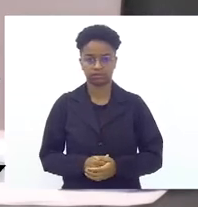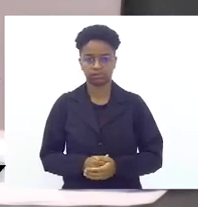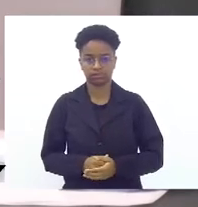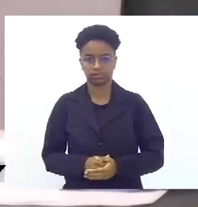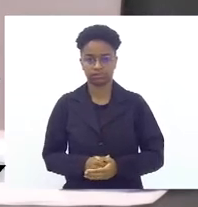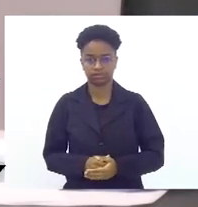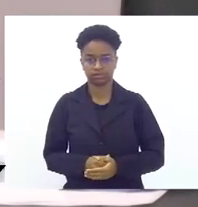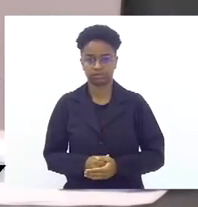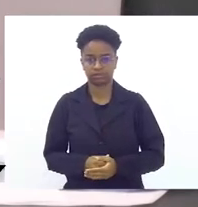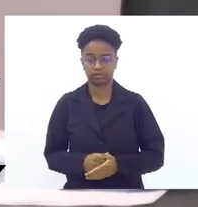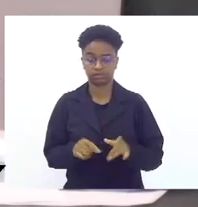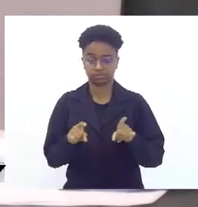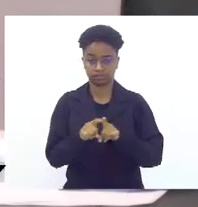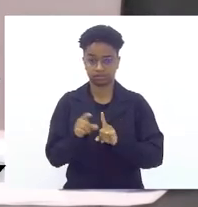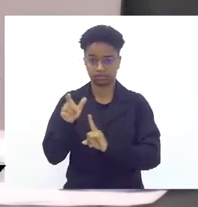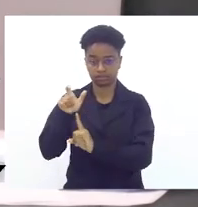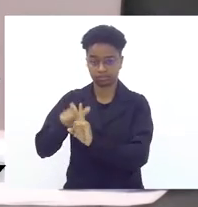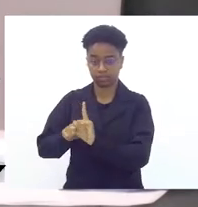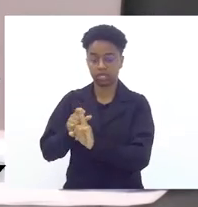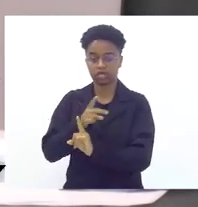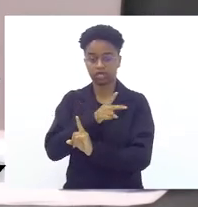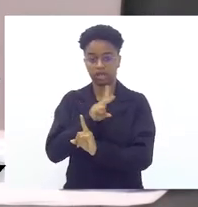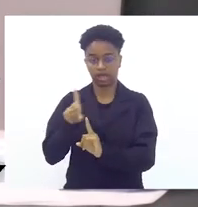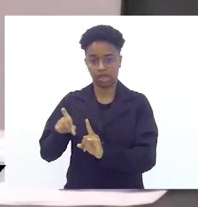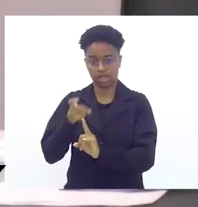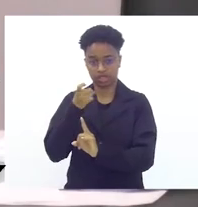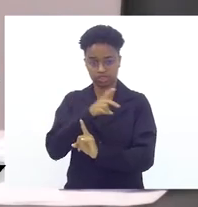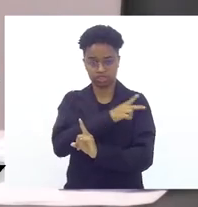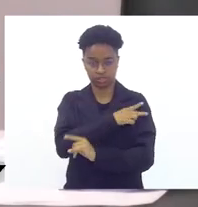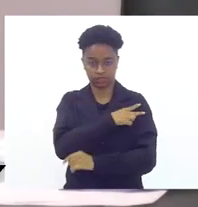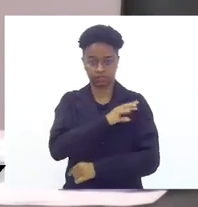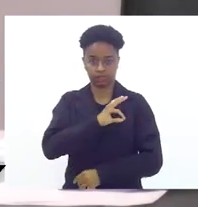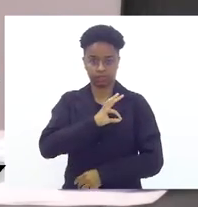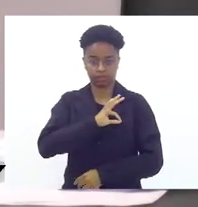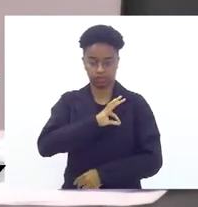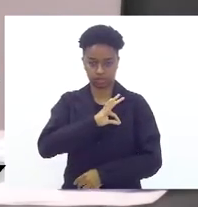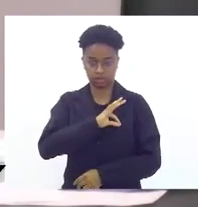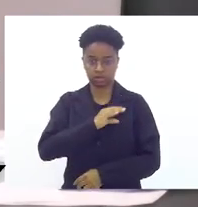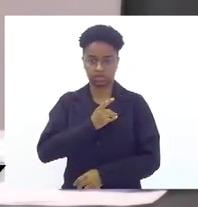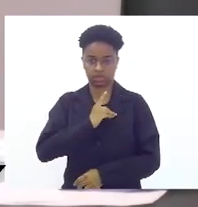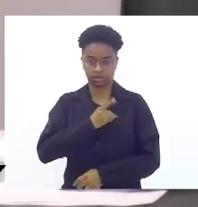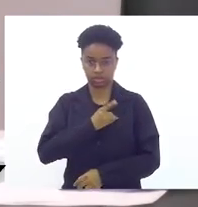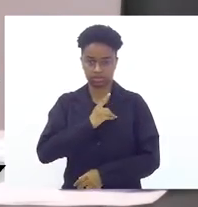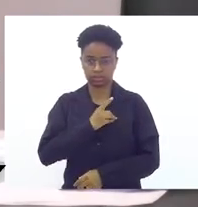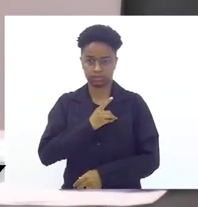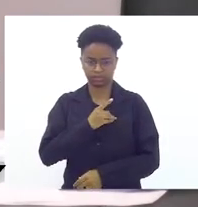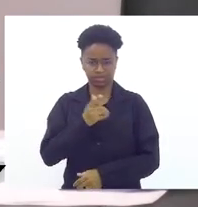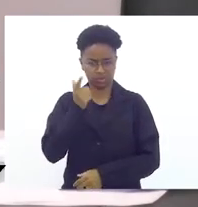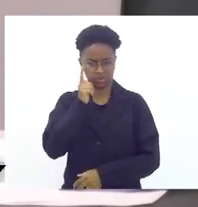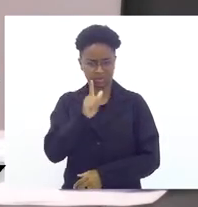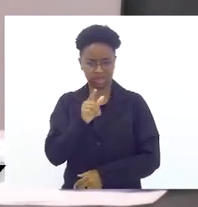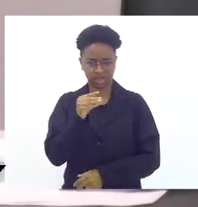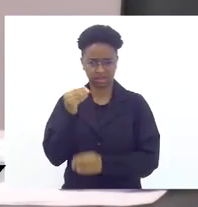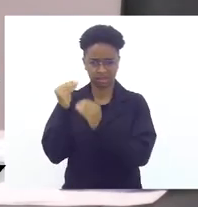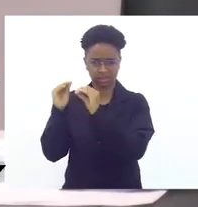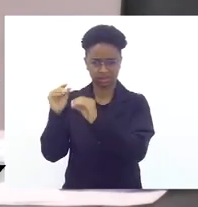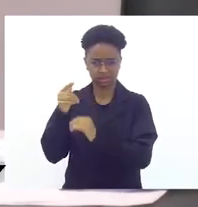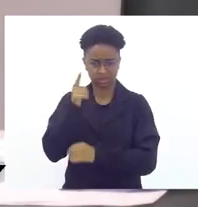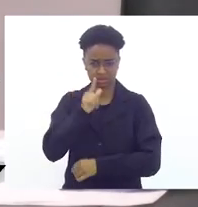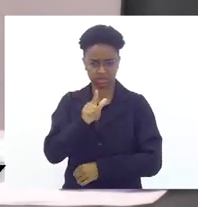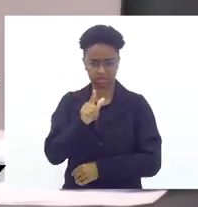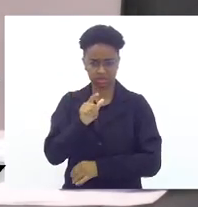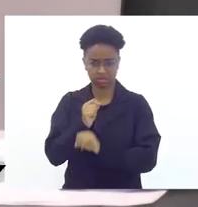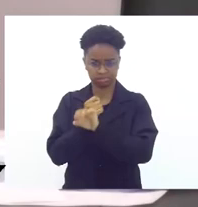ela é Ela foi chefe de polícia delegada a gente consegue botar Marta Rocha aqui pessoal